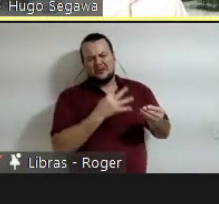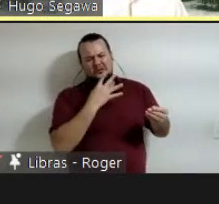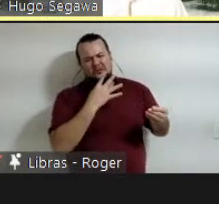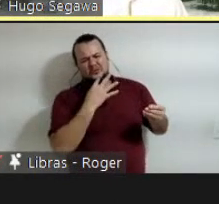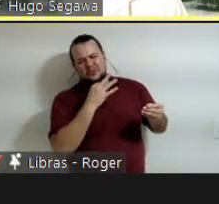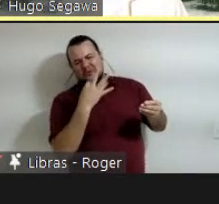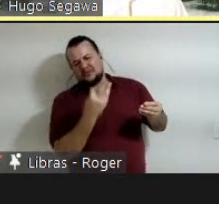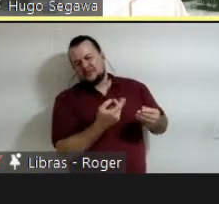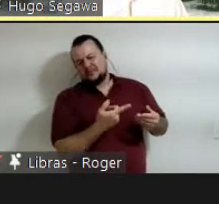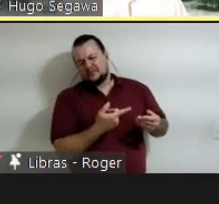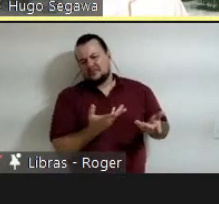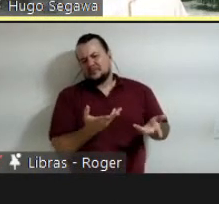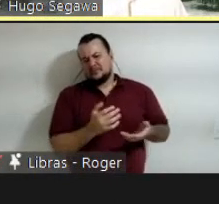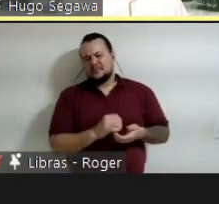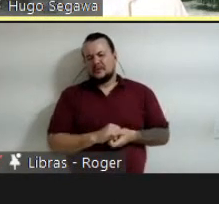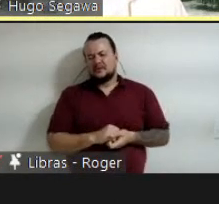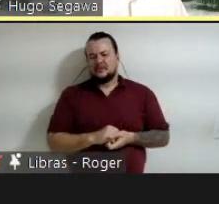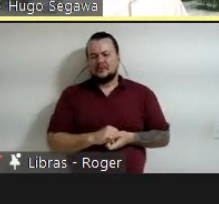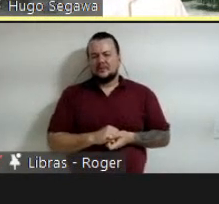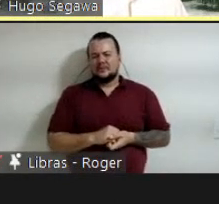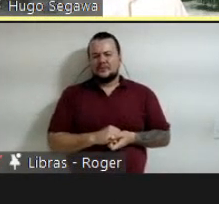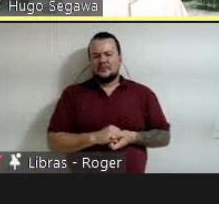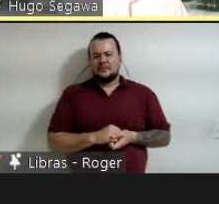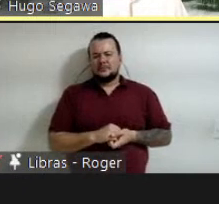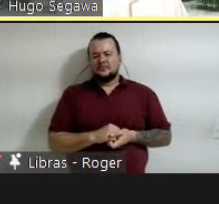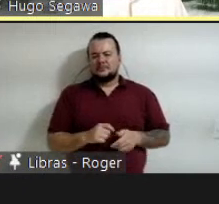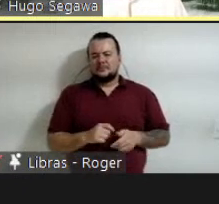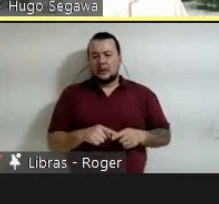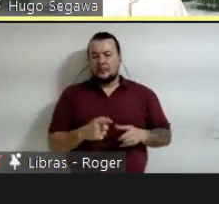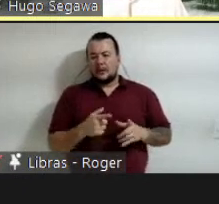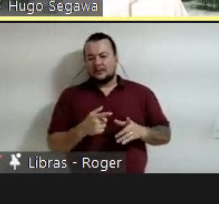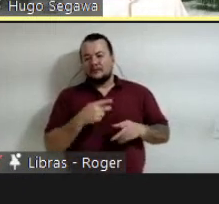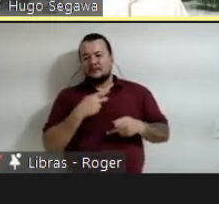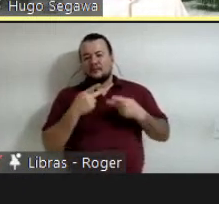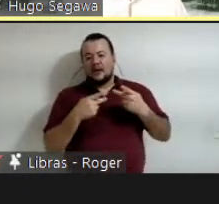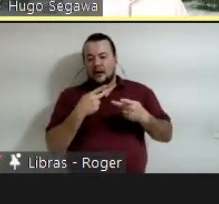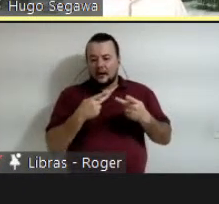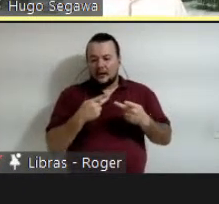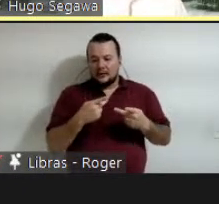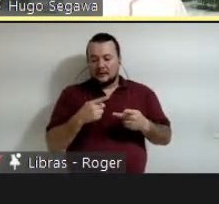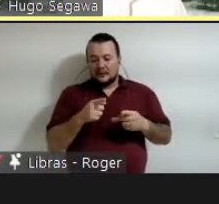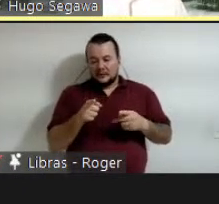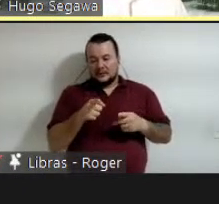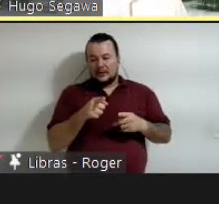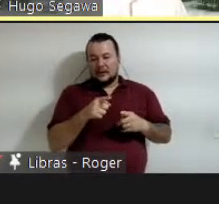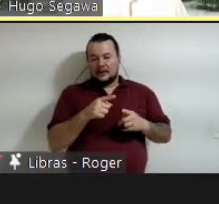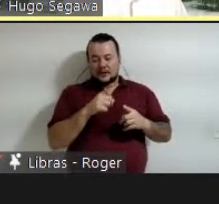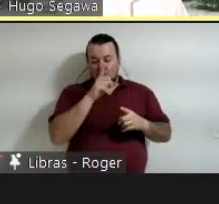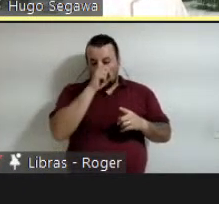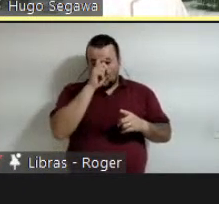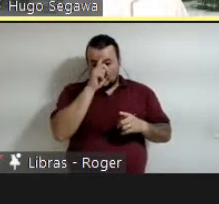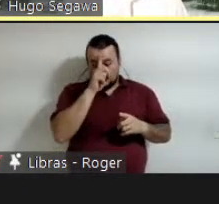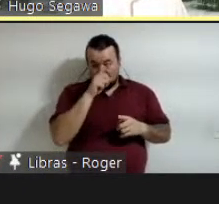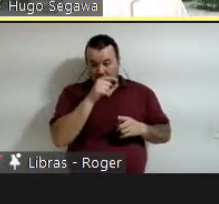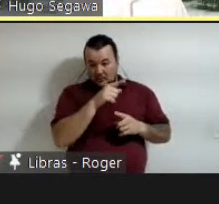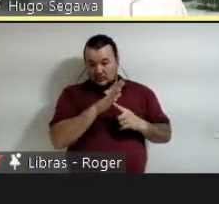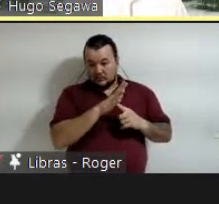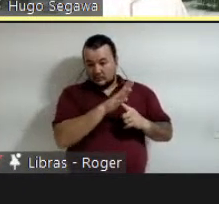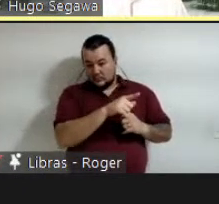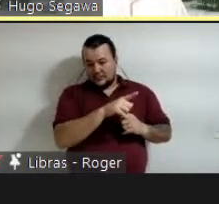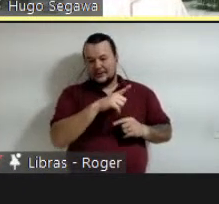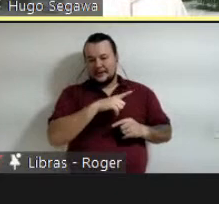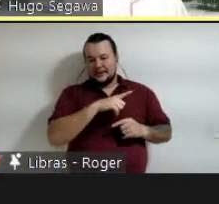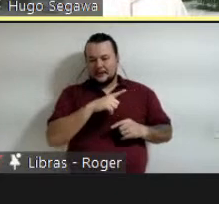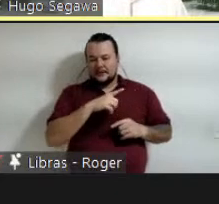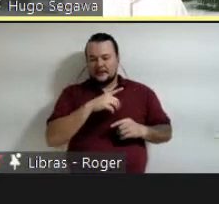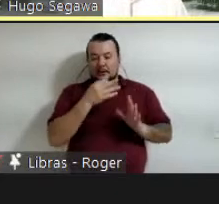arquiteto, mas consta que esse arquiteto, que este hospital teve a consultoria